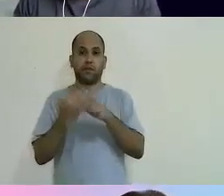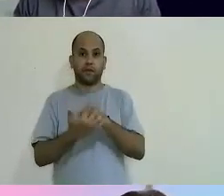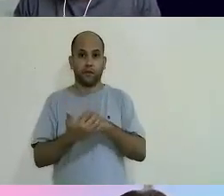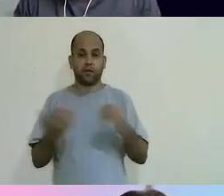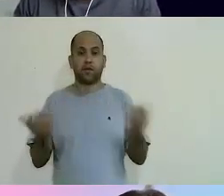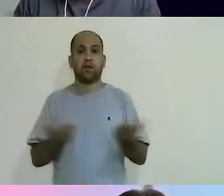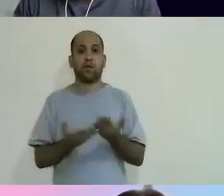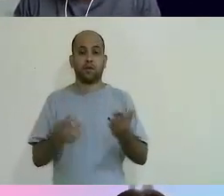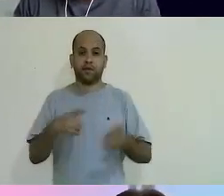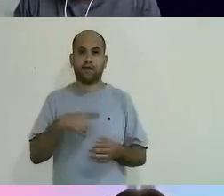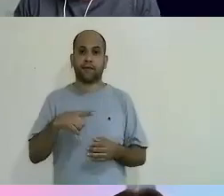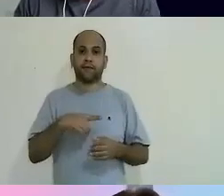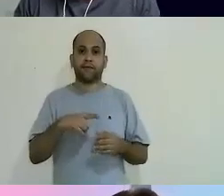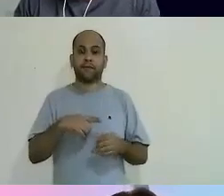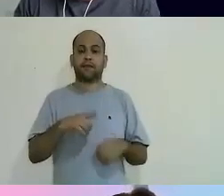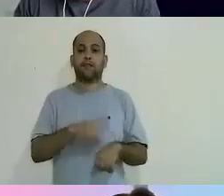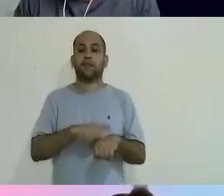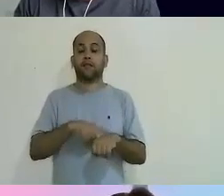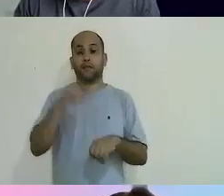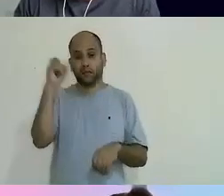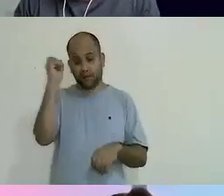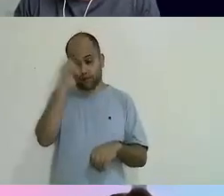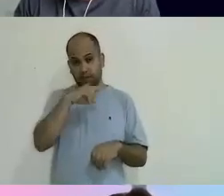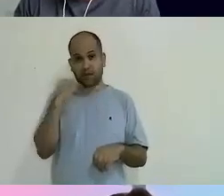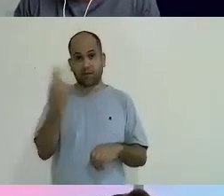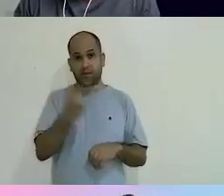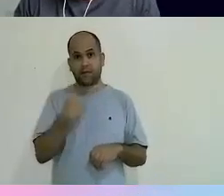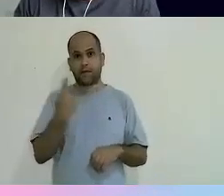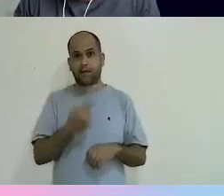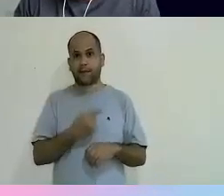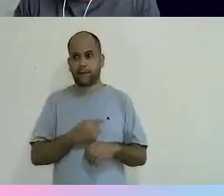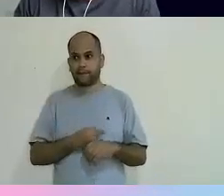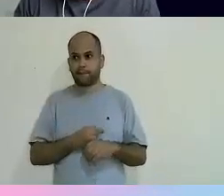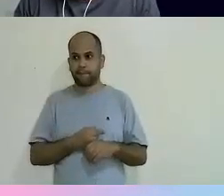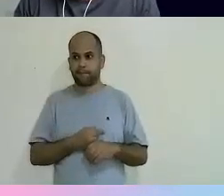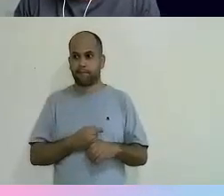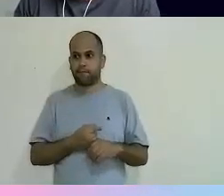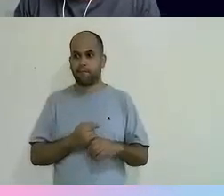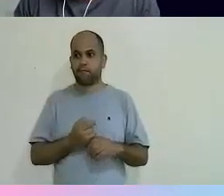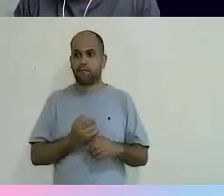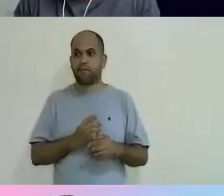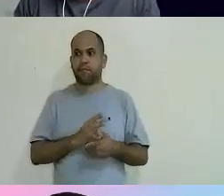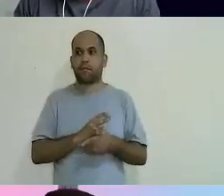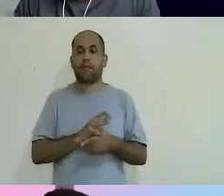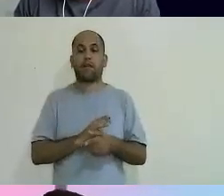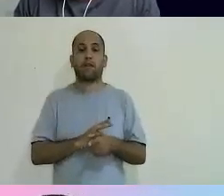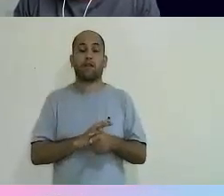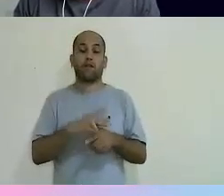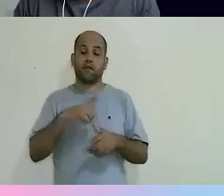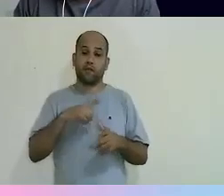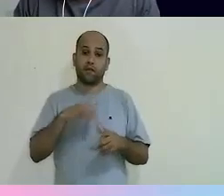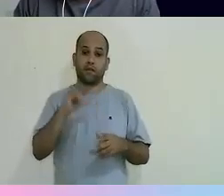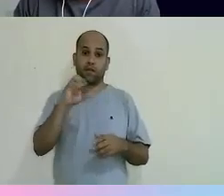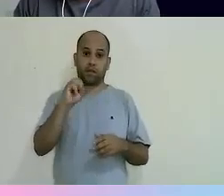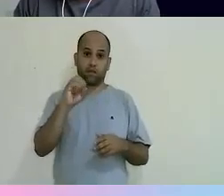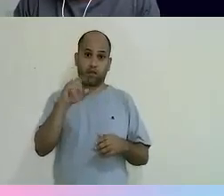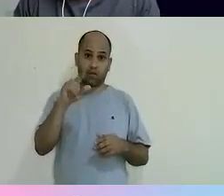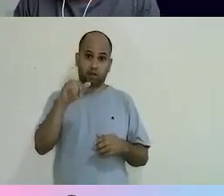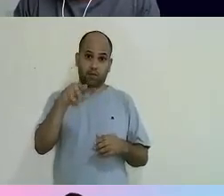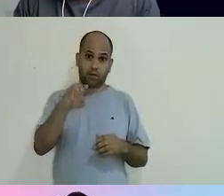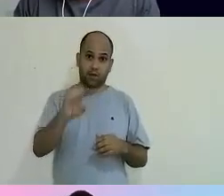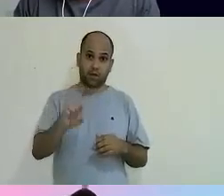outro momento, foi um momento difícil para todo mundo. Né? Foi um momento de isolamento, enfim, que a gente não